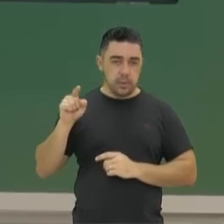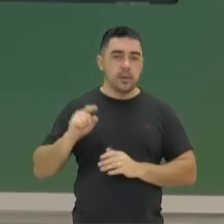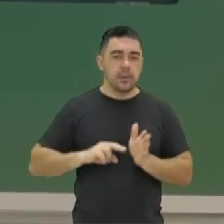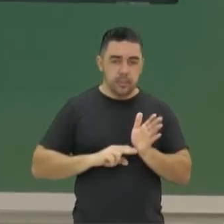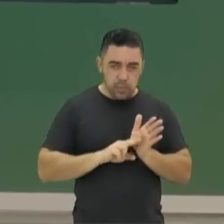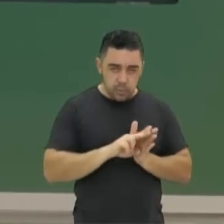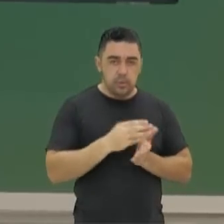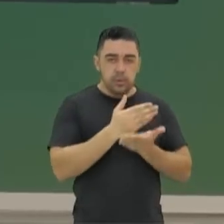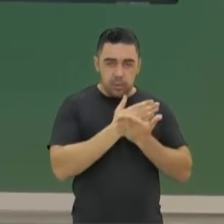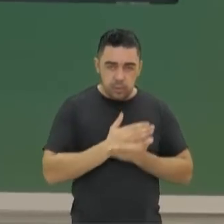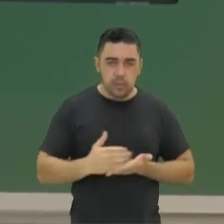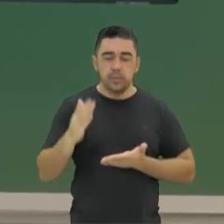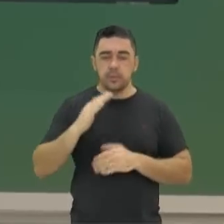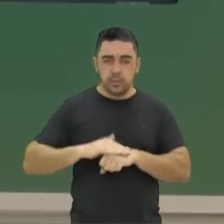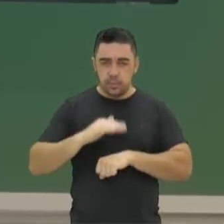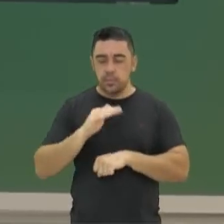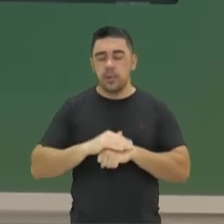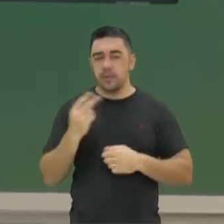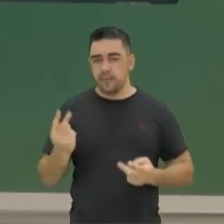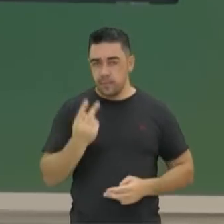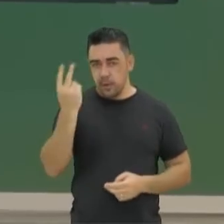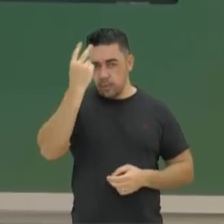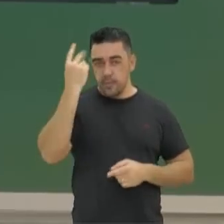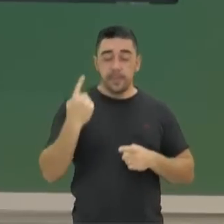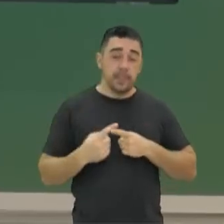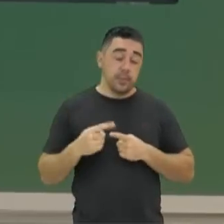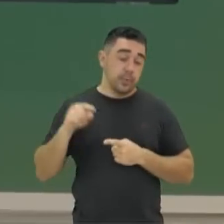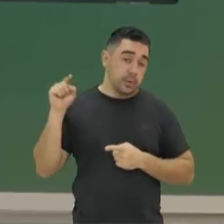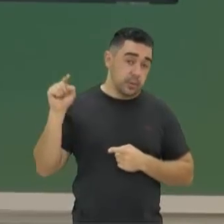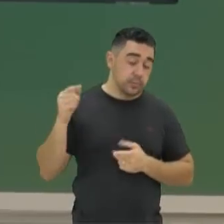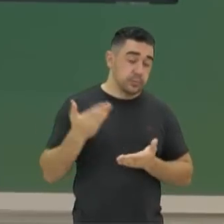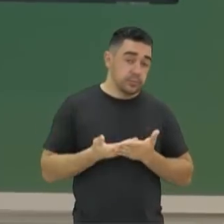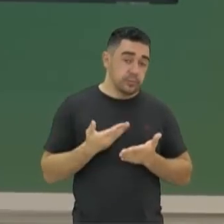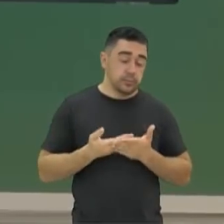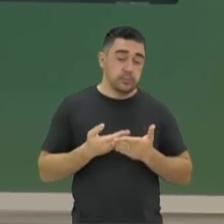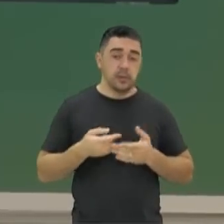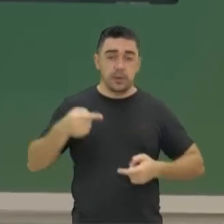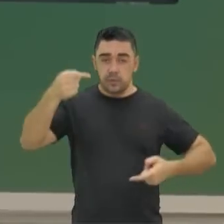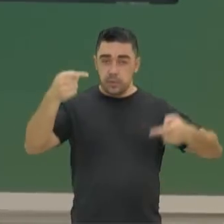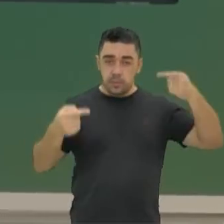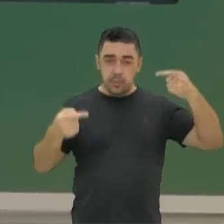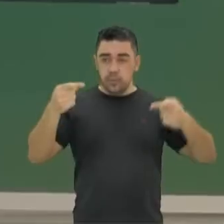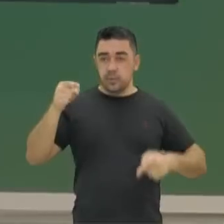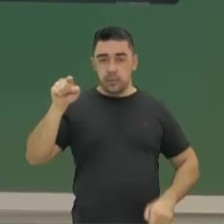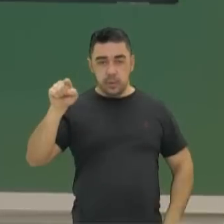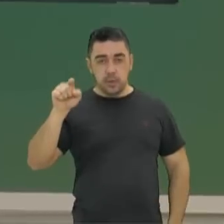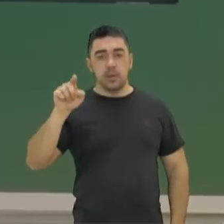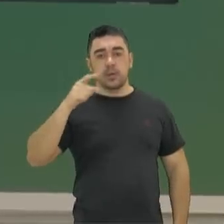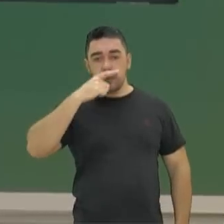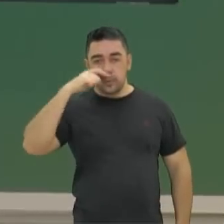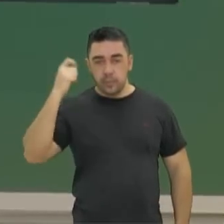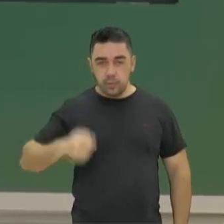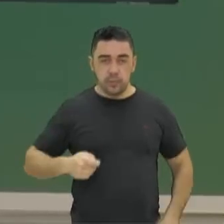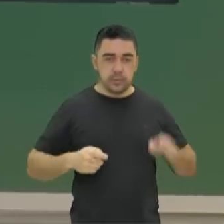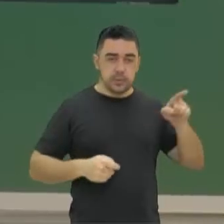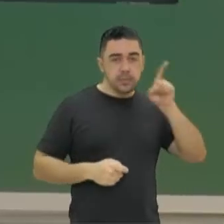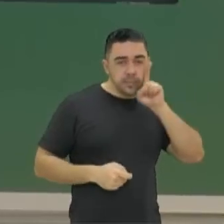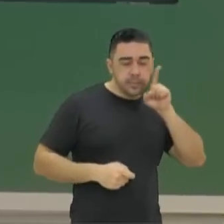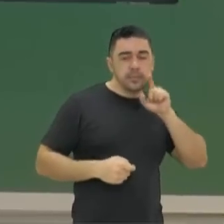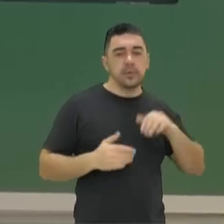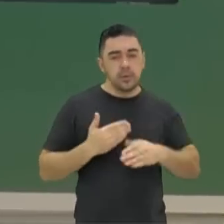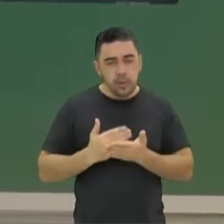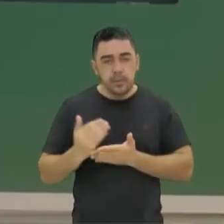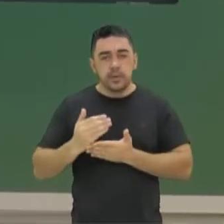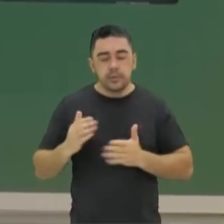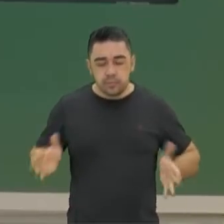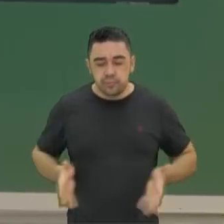biologia começou a ser mais valorizada. Por quê? Porque essa disputa entre os países, porque tinha a ciência mais avançada, começou a